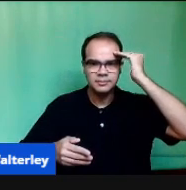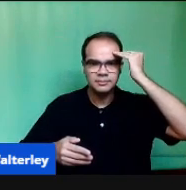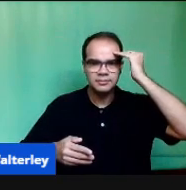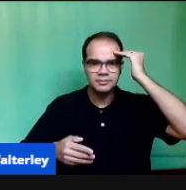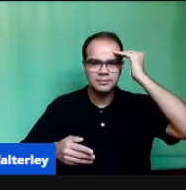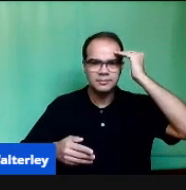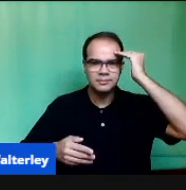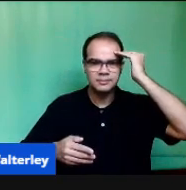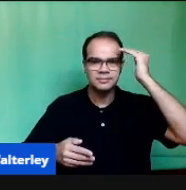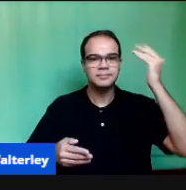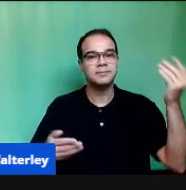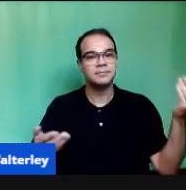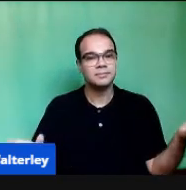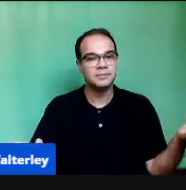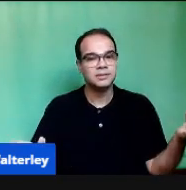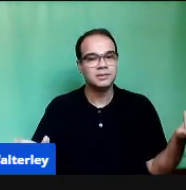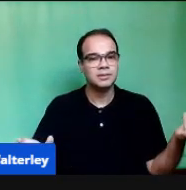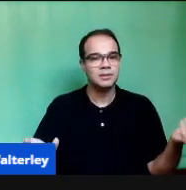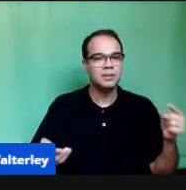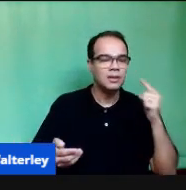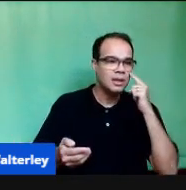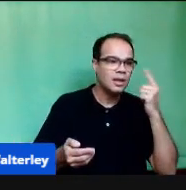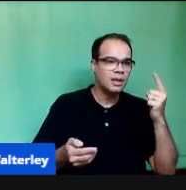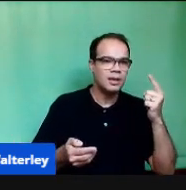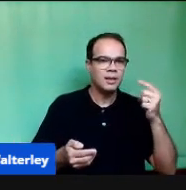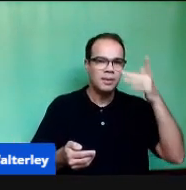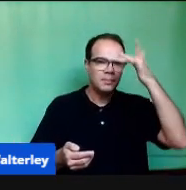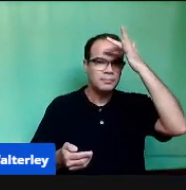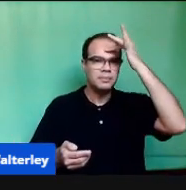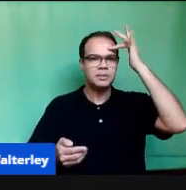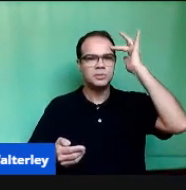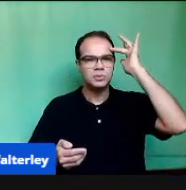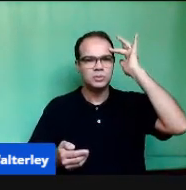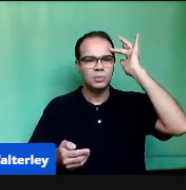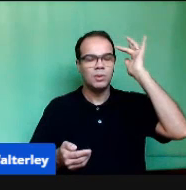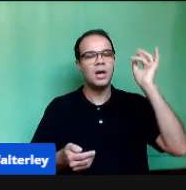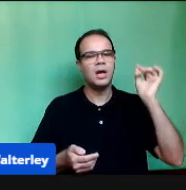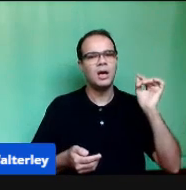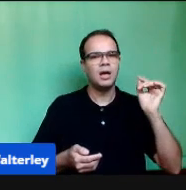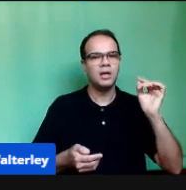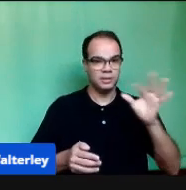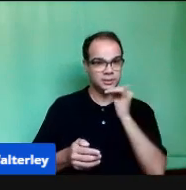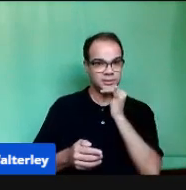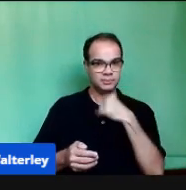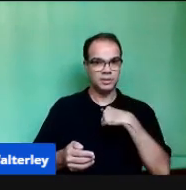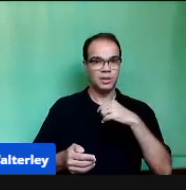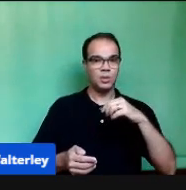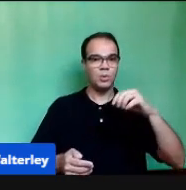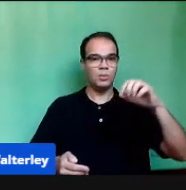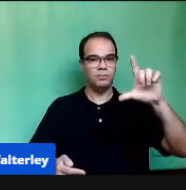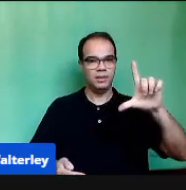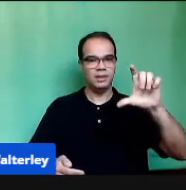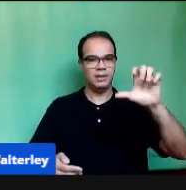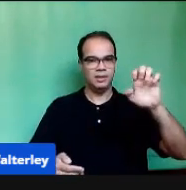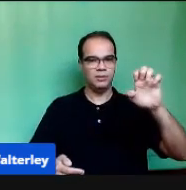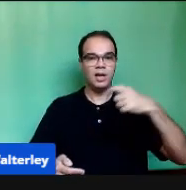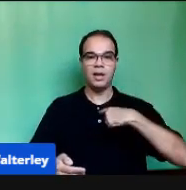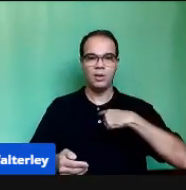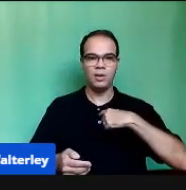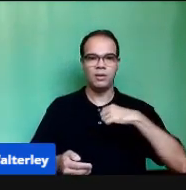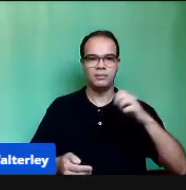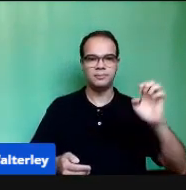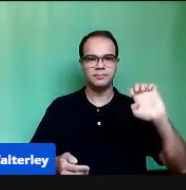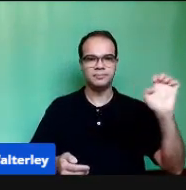pessoas que vão ficar adaptadas nesse gênero, ou seja, eu, Leonardo, por exemplo, sou um homem gay. Eu me